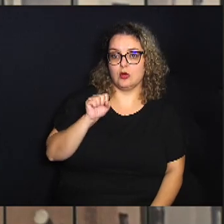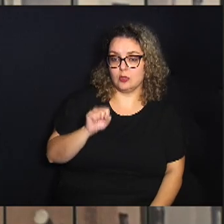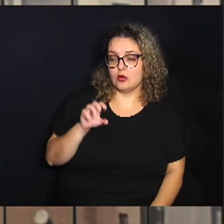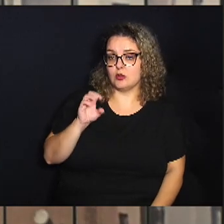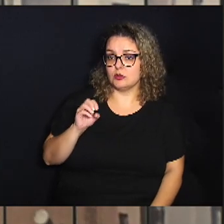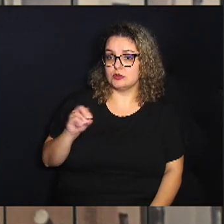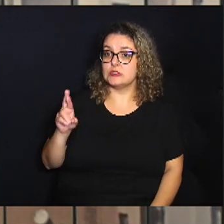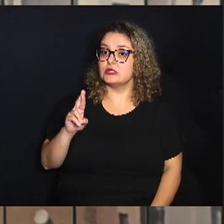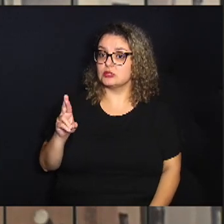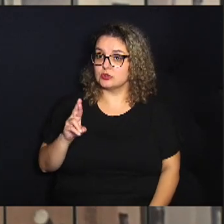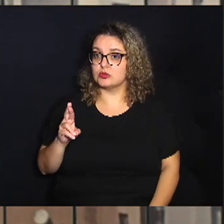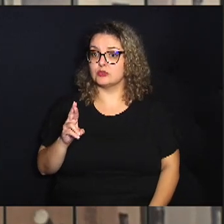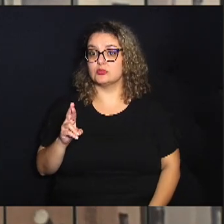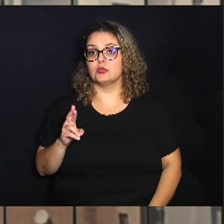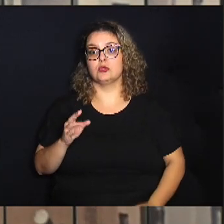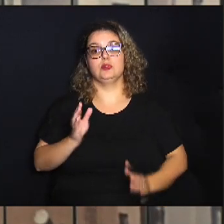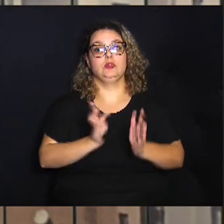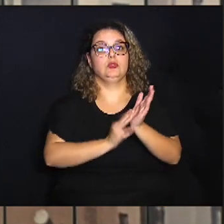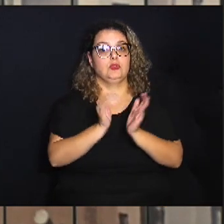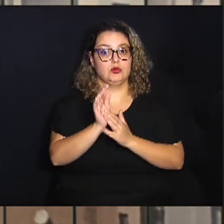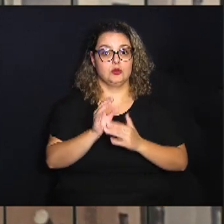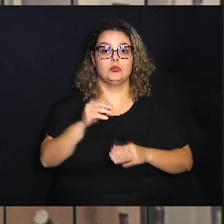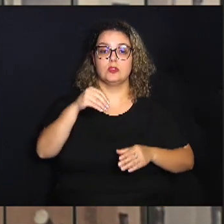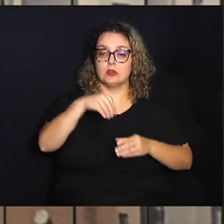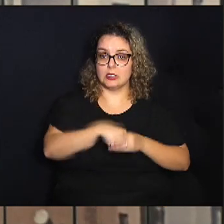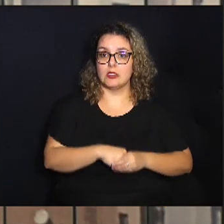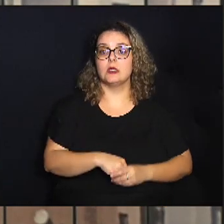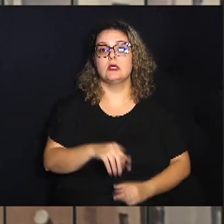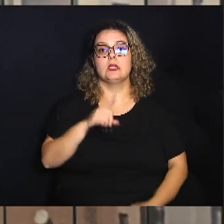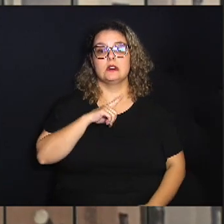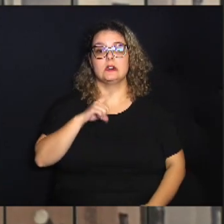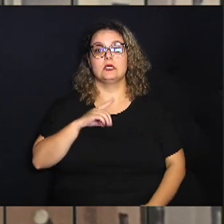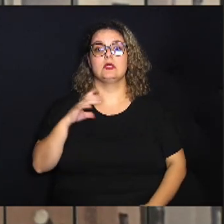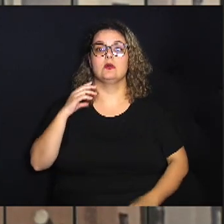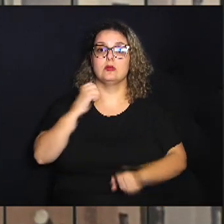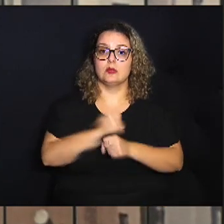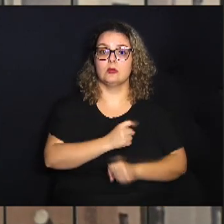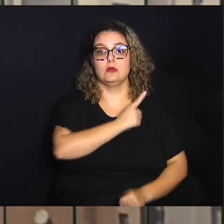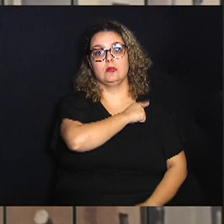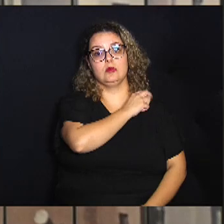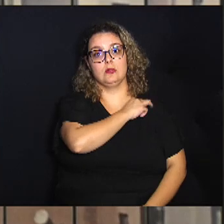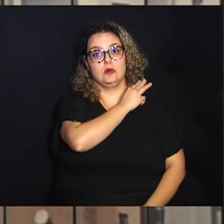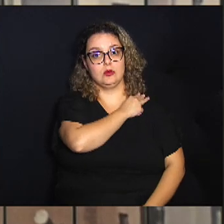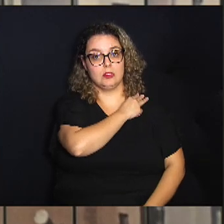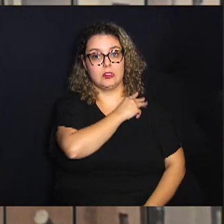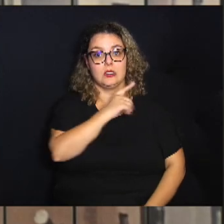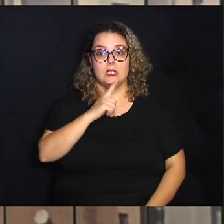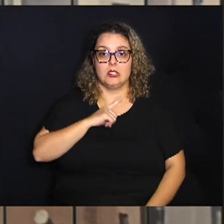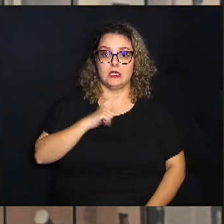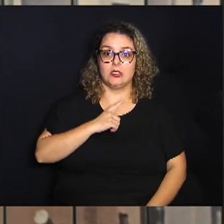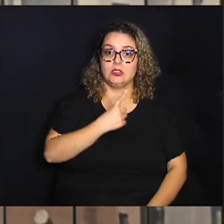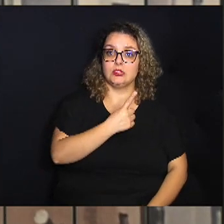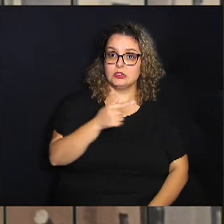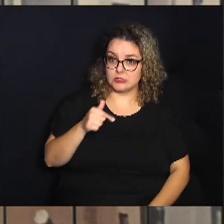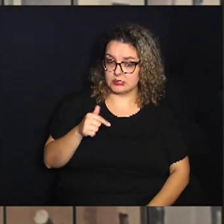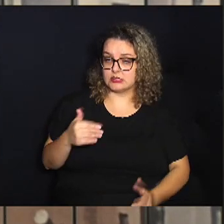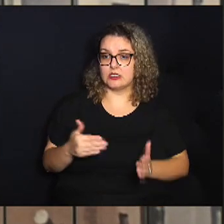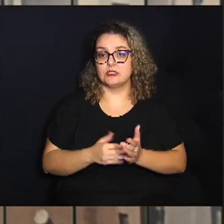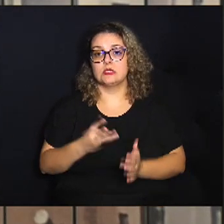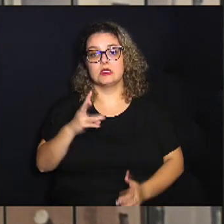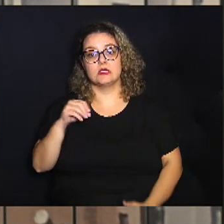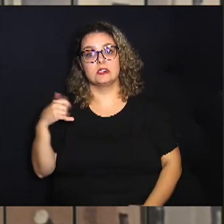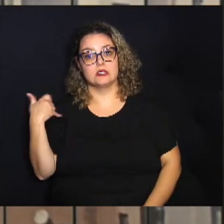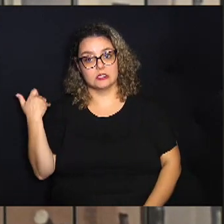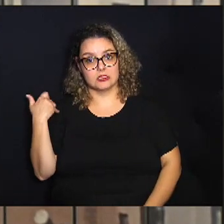R$ 4.800 como requisito do concurso. Os candidatos devem ter completado o ensino médio, ter entre 17 e 30 anos e